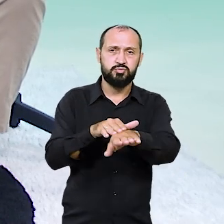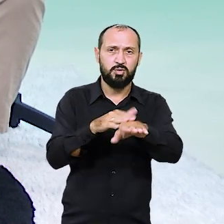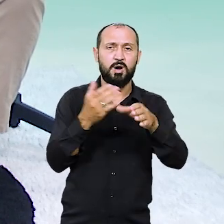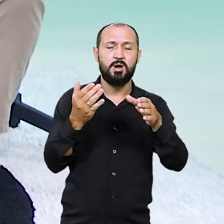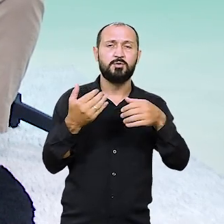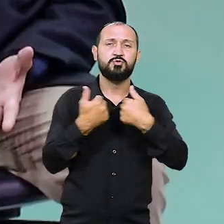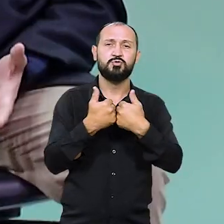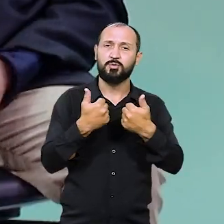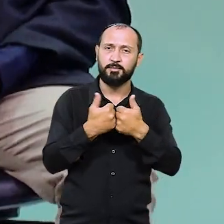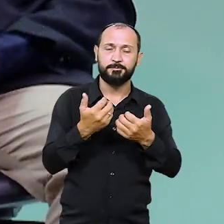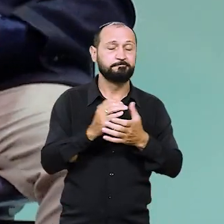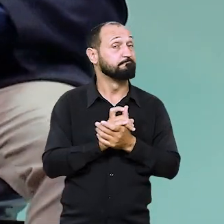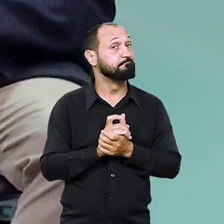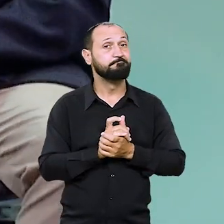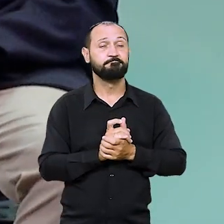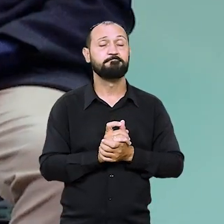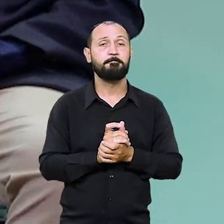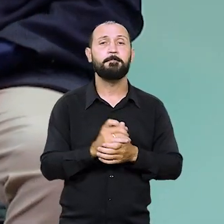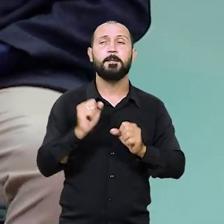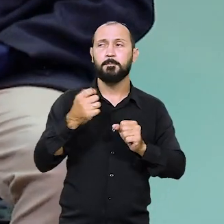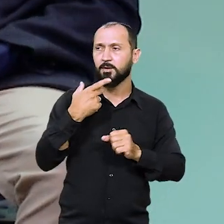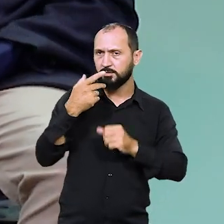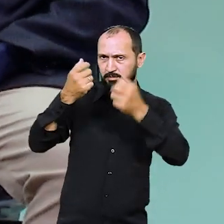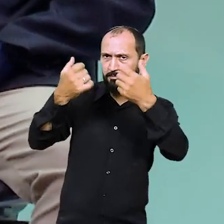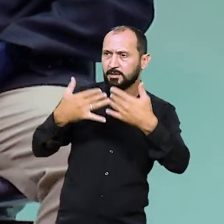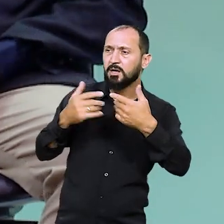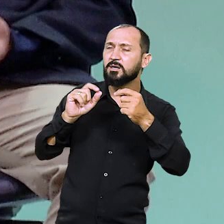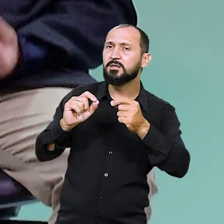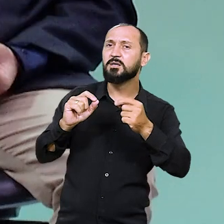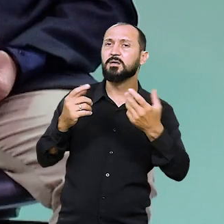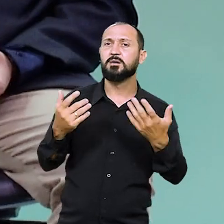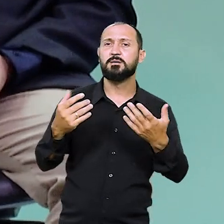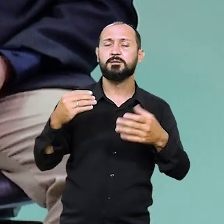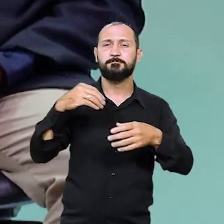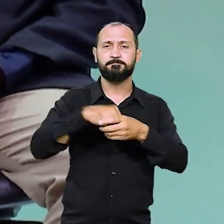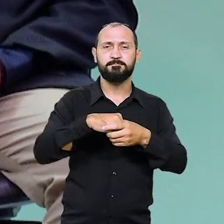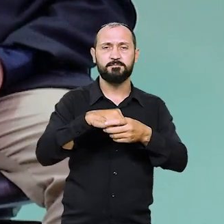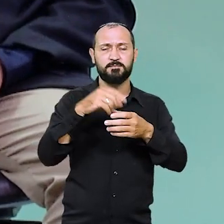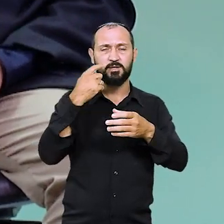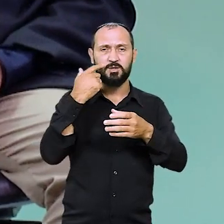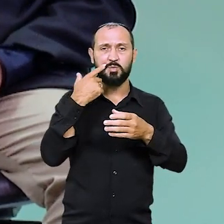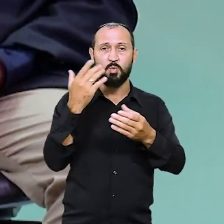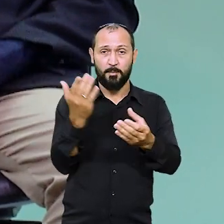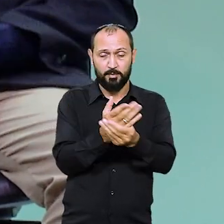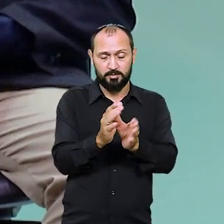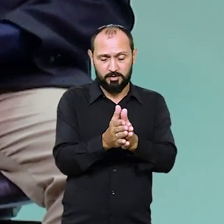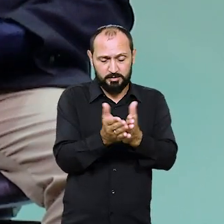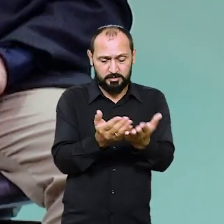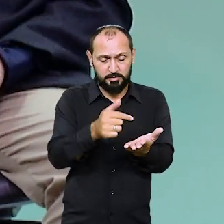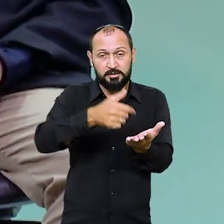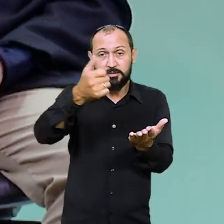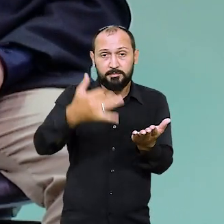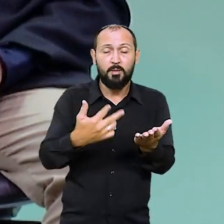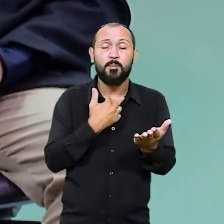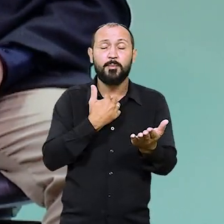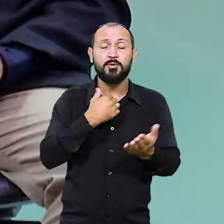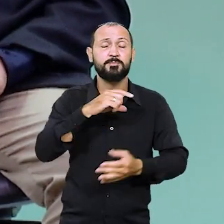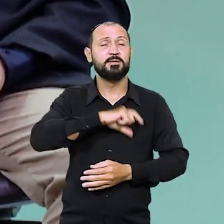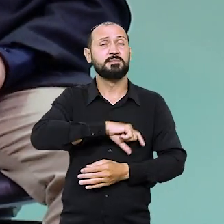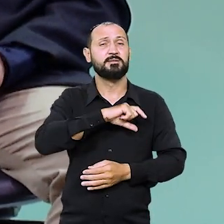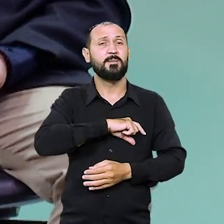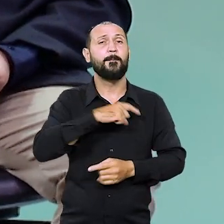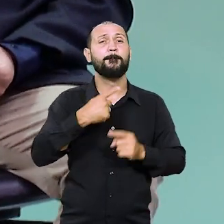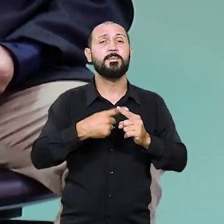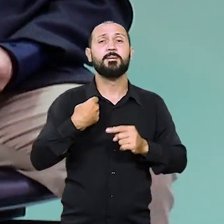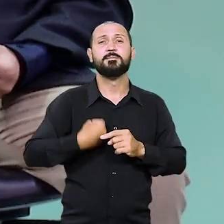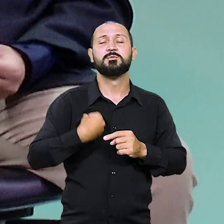motoboy, né, até um motorista de caminhão, um motorista de ônibus. Então, nesses casos, ele poderia estar